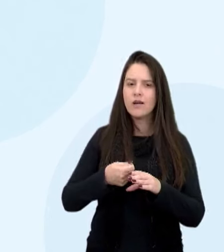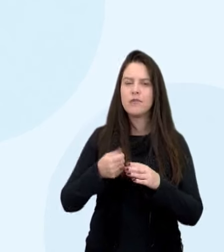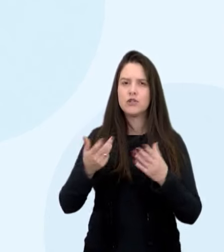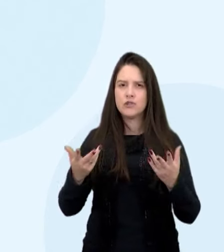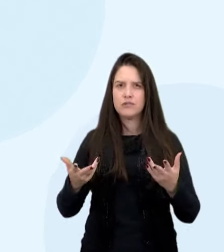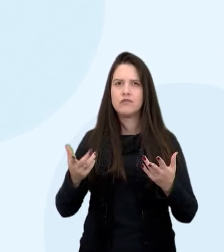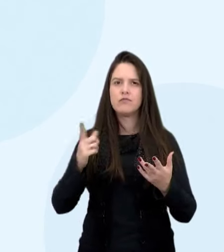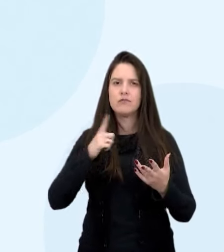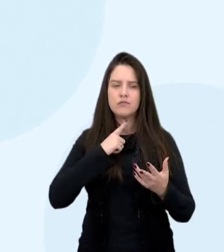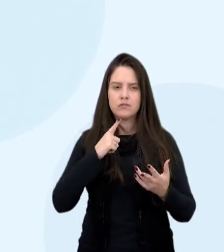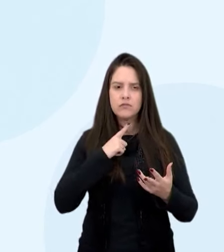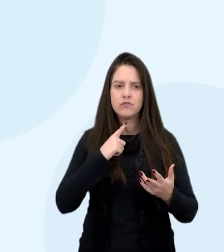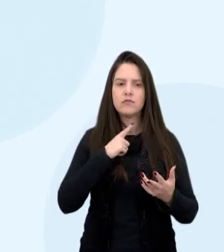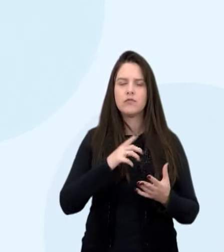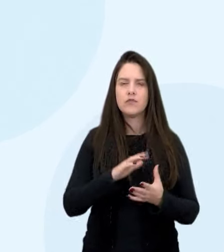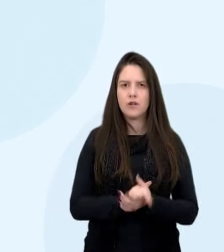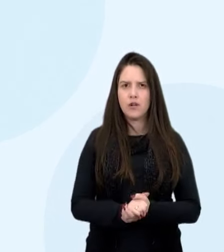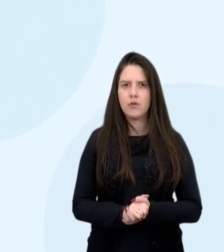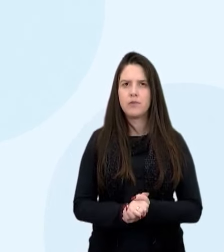Então, ele tem ali uma